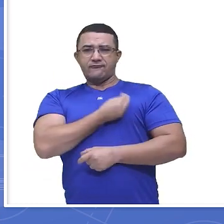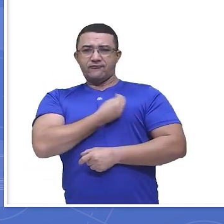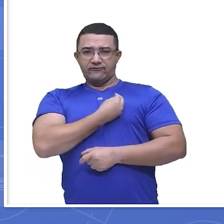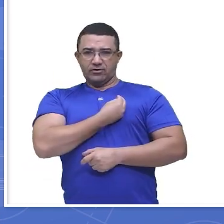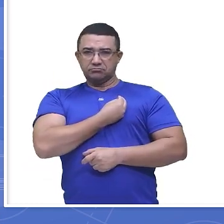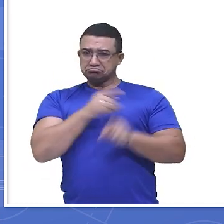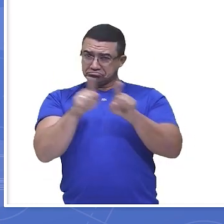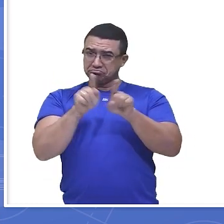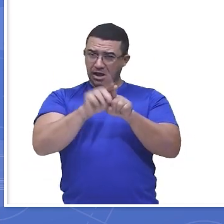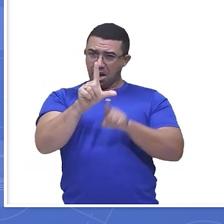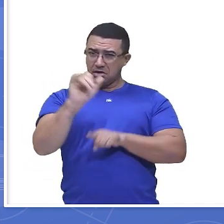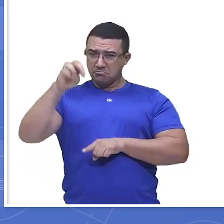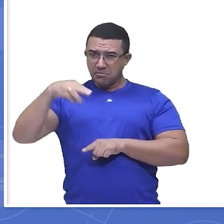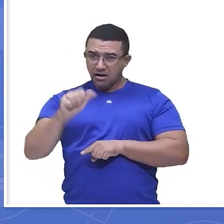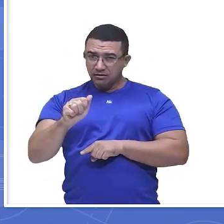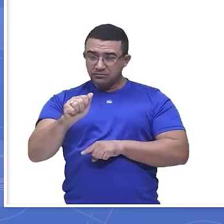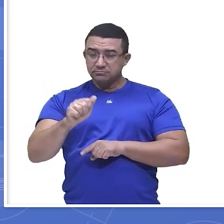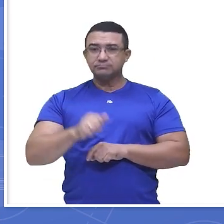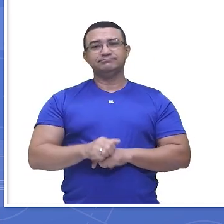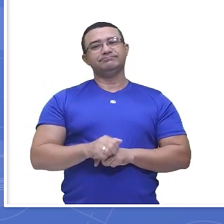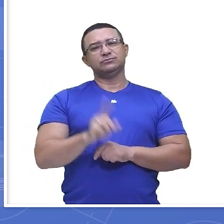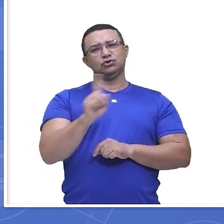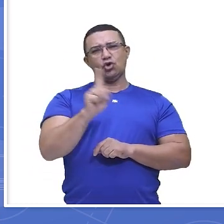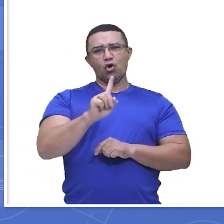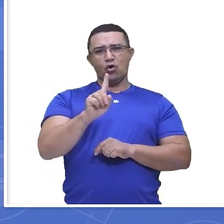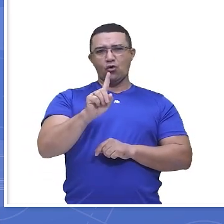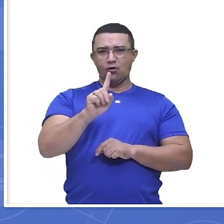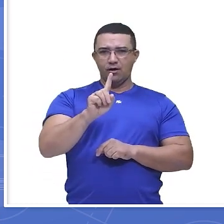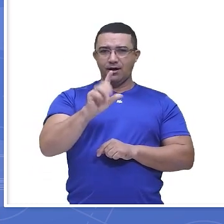Lima? No, vivo en Arequipa.